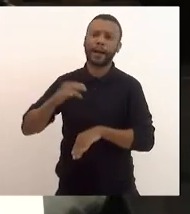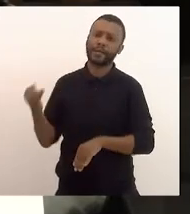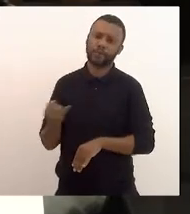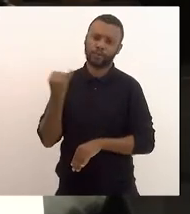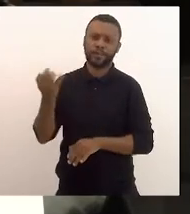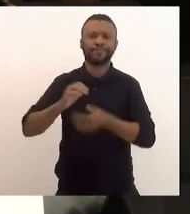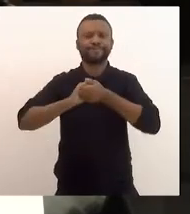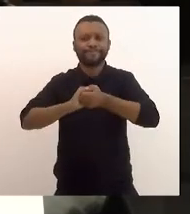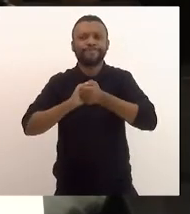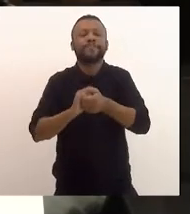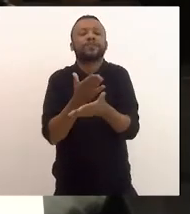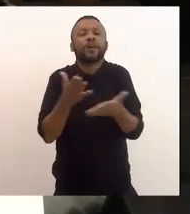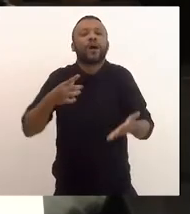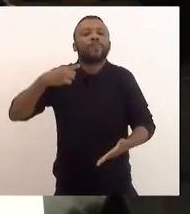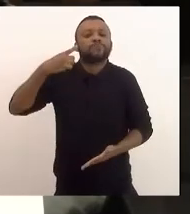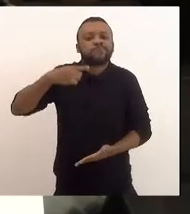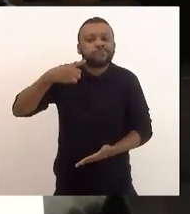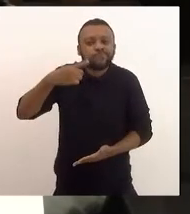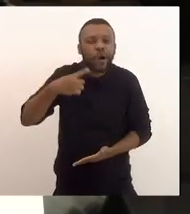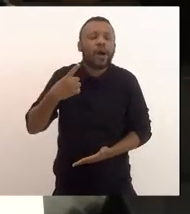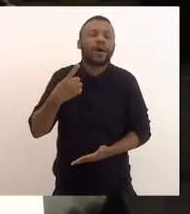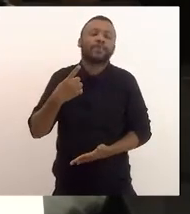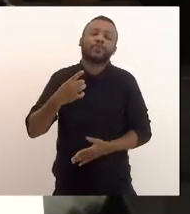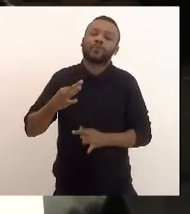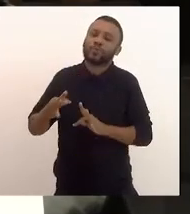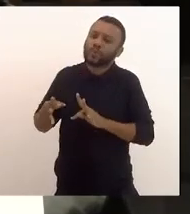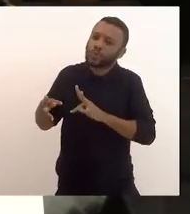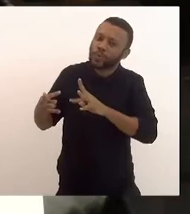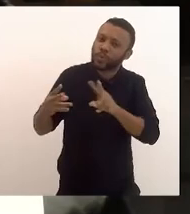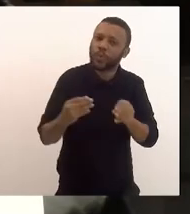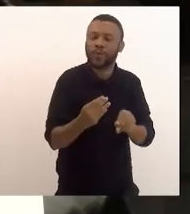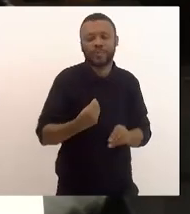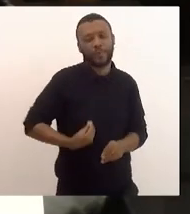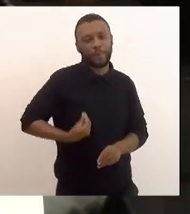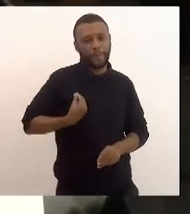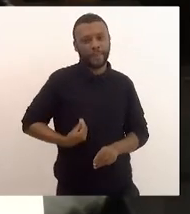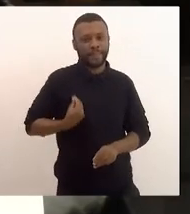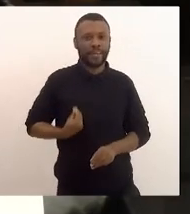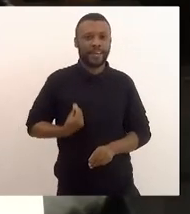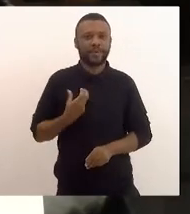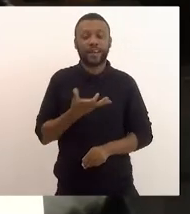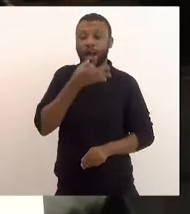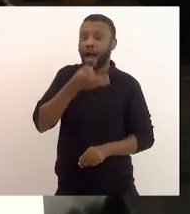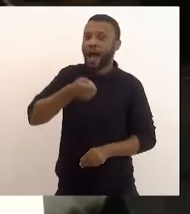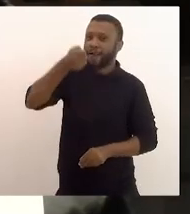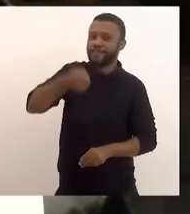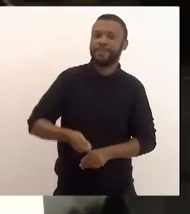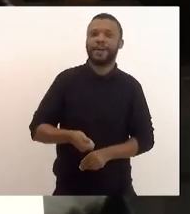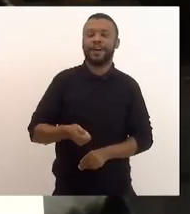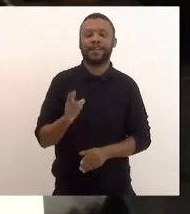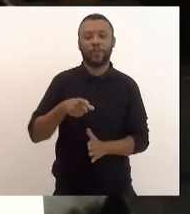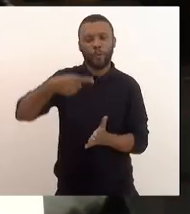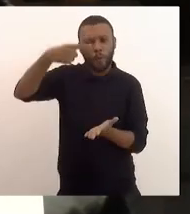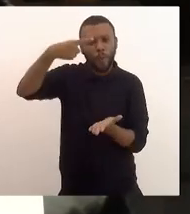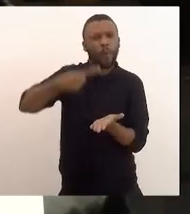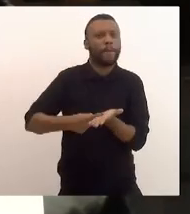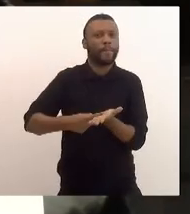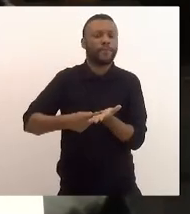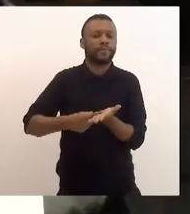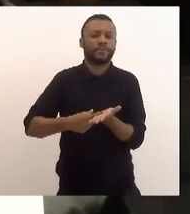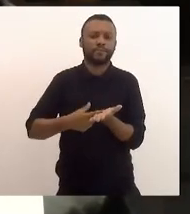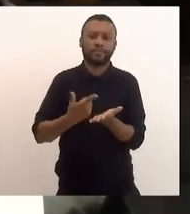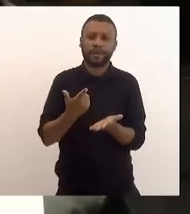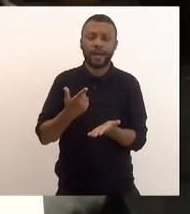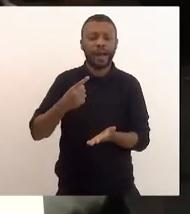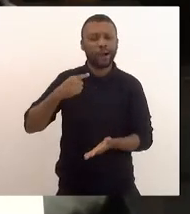cumprimentar aqui todos os advogados e advogadas presentes quero reafirmar que o compromisso da